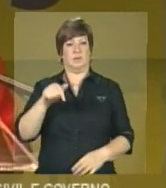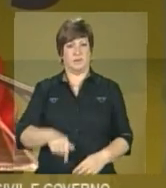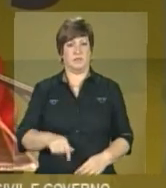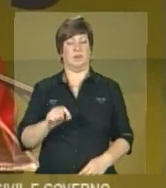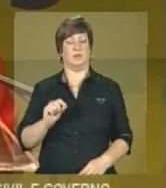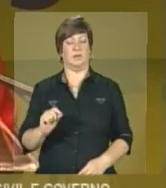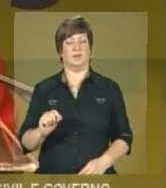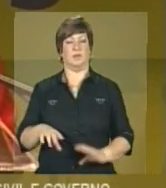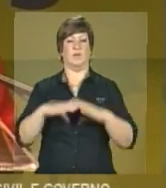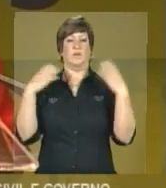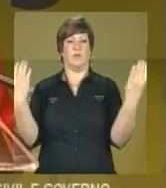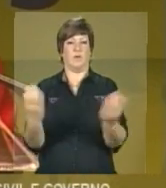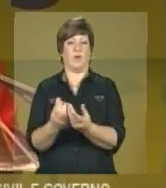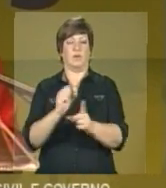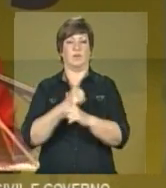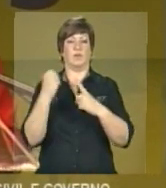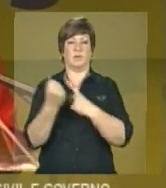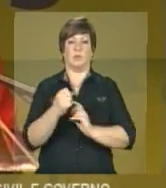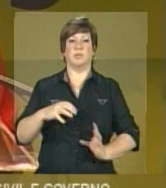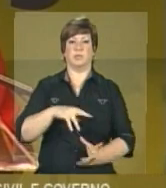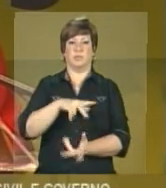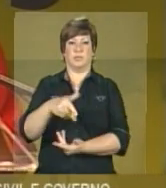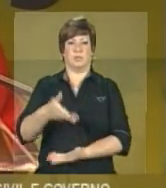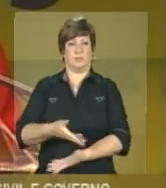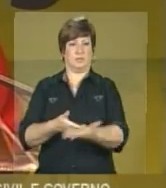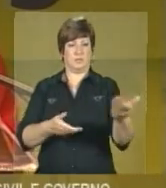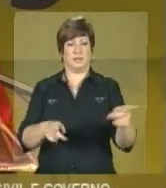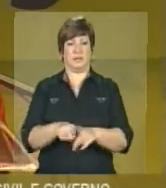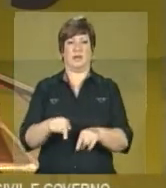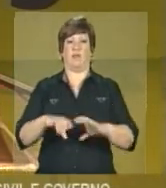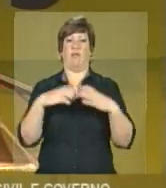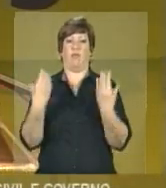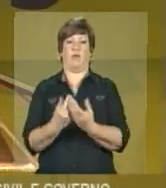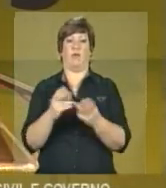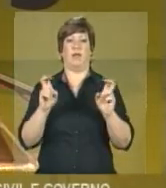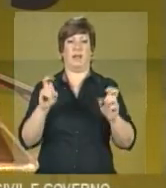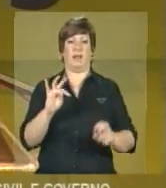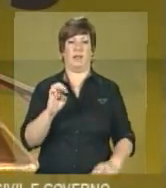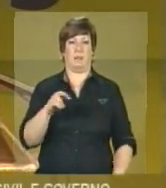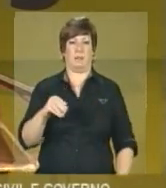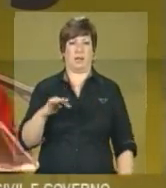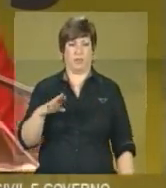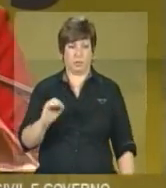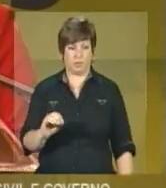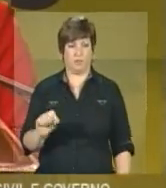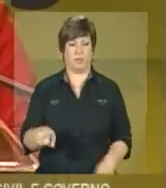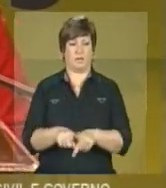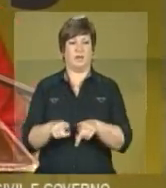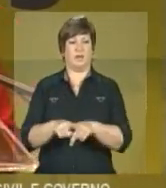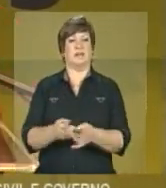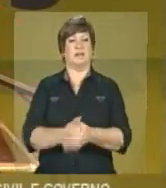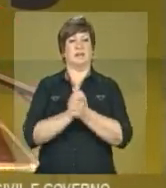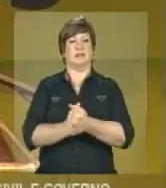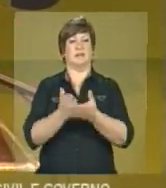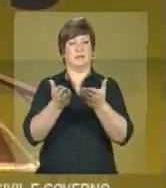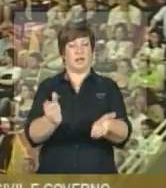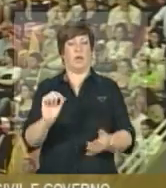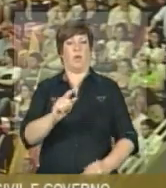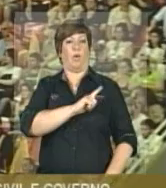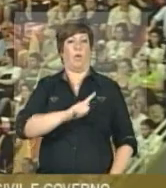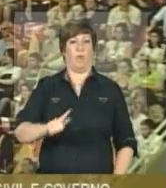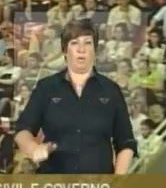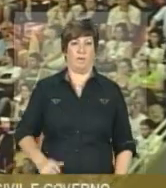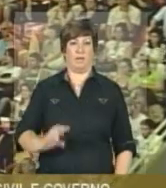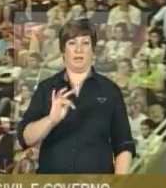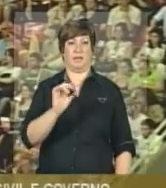Fórum Social Mundial e desse fórum temático. Saudar o governador Tarso